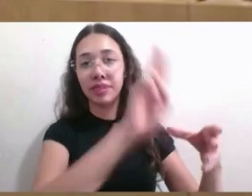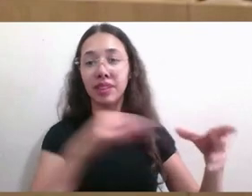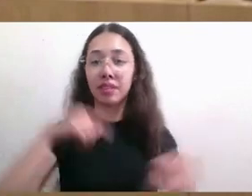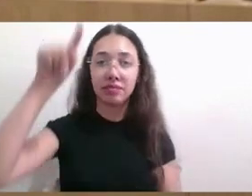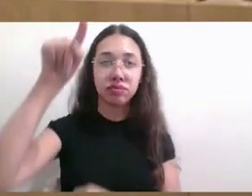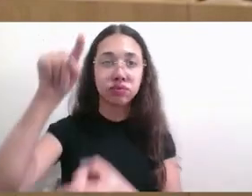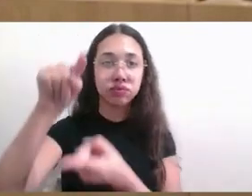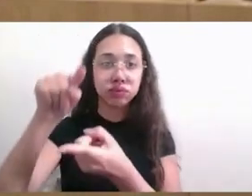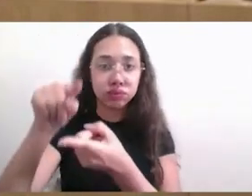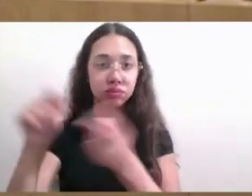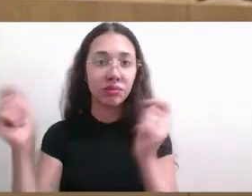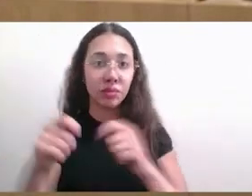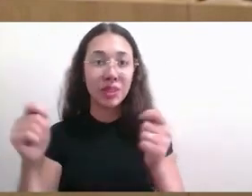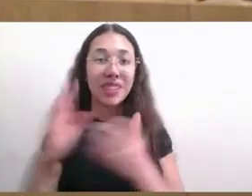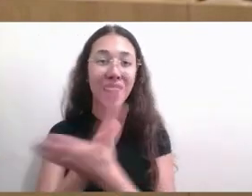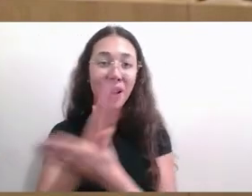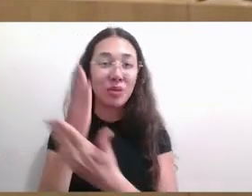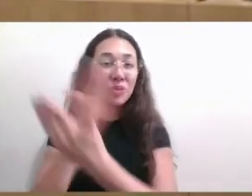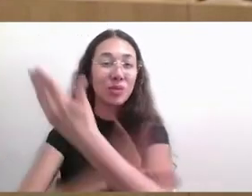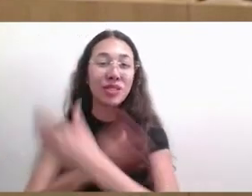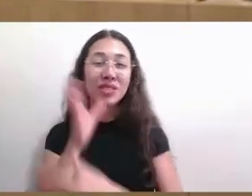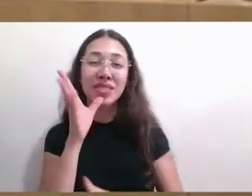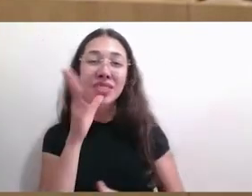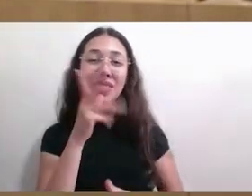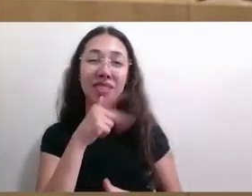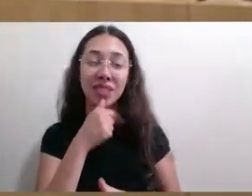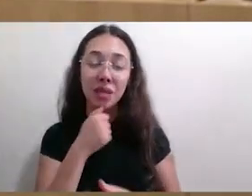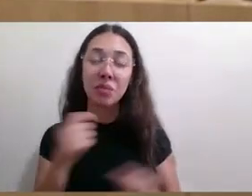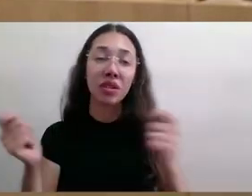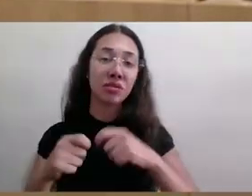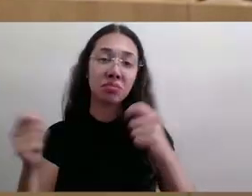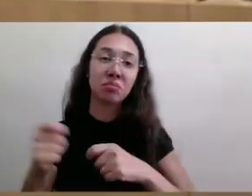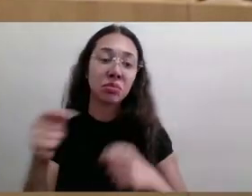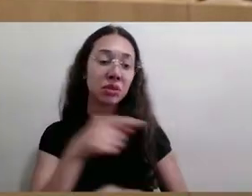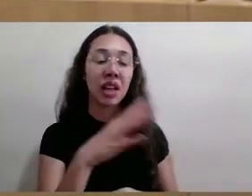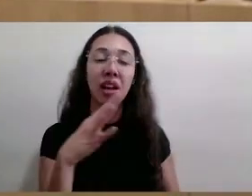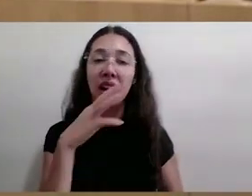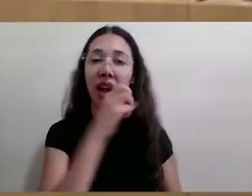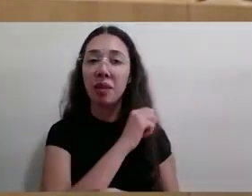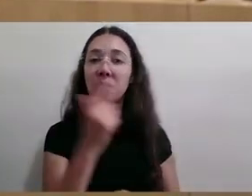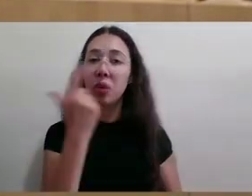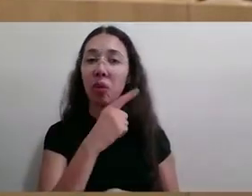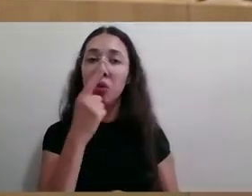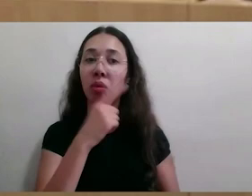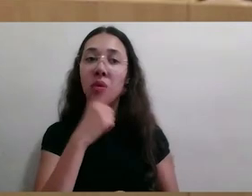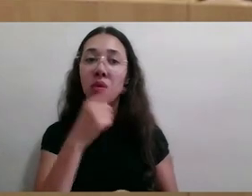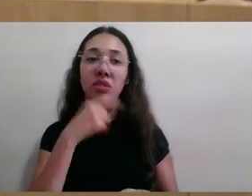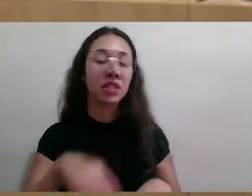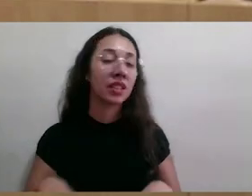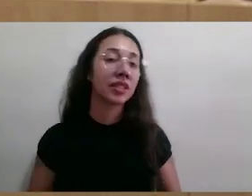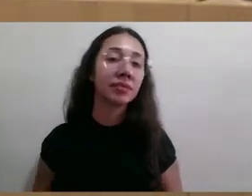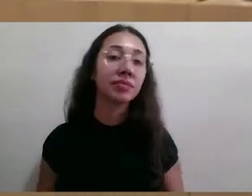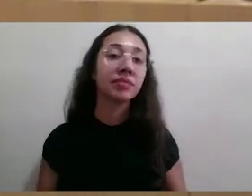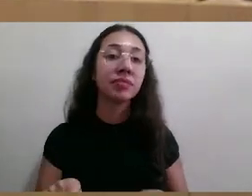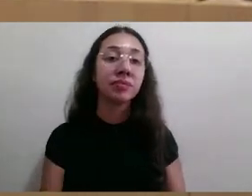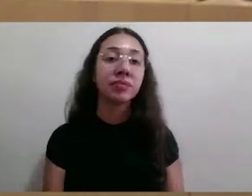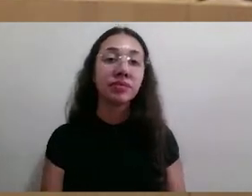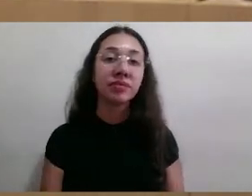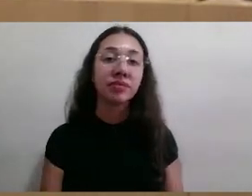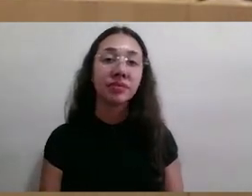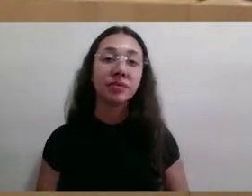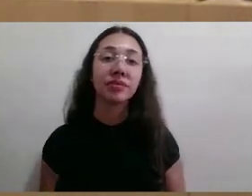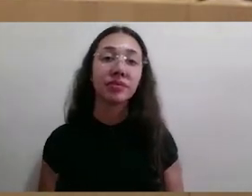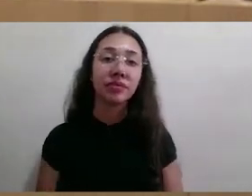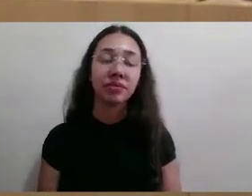processos que estavam mais lá na frente, né, para realizar a audiência já seriam instruídos e julgados nos núcleos de imediato.